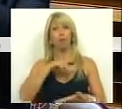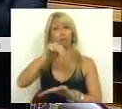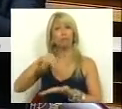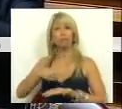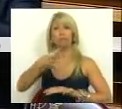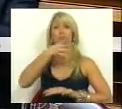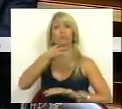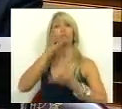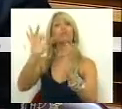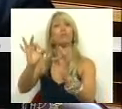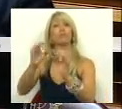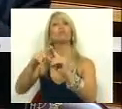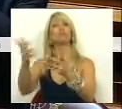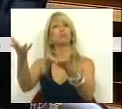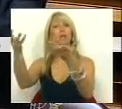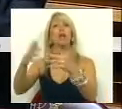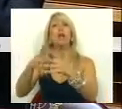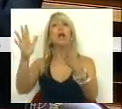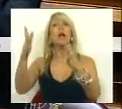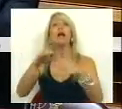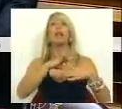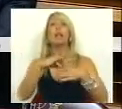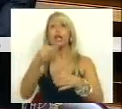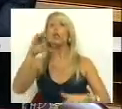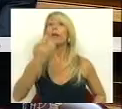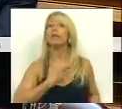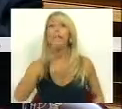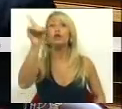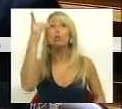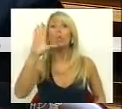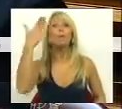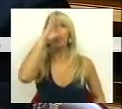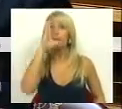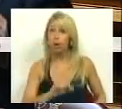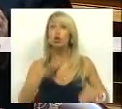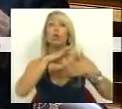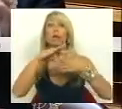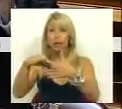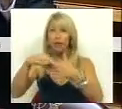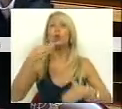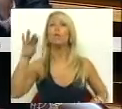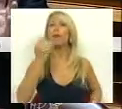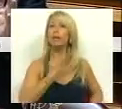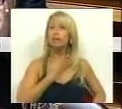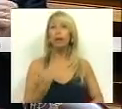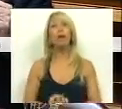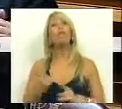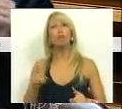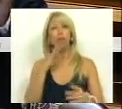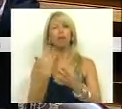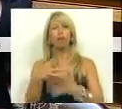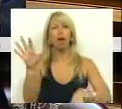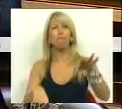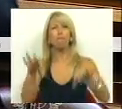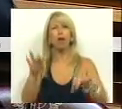ao líder do PSD. Não foi ao Primeiro-Ministro, foi ao líder do PSD. O líder do PSD conseguiu maniatar-vos,